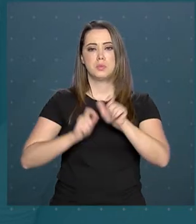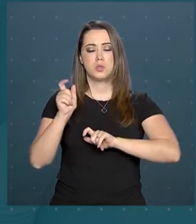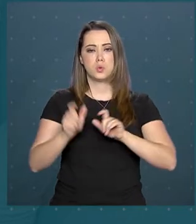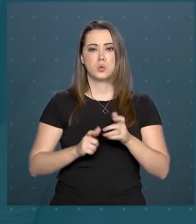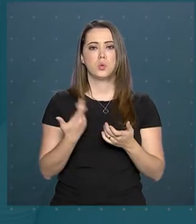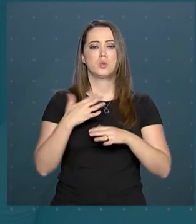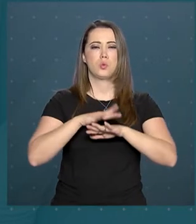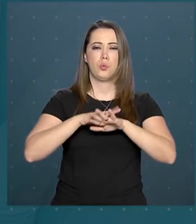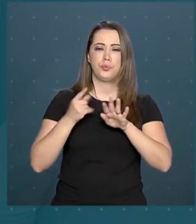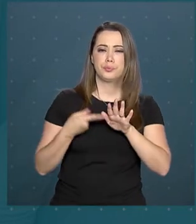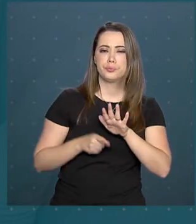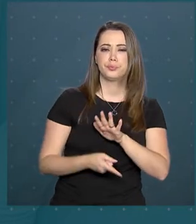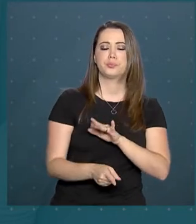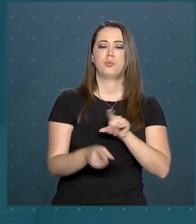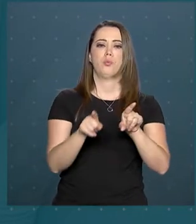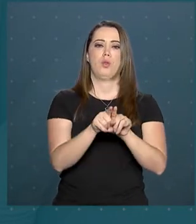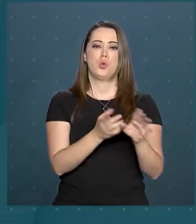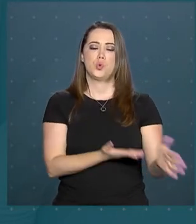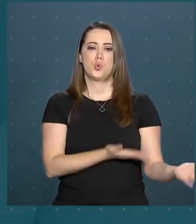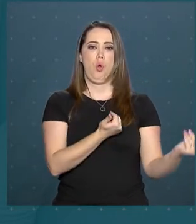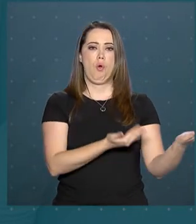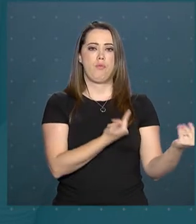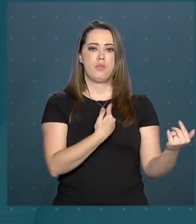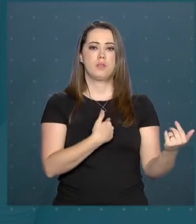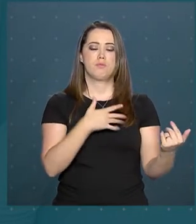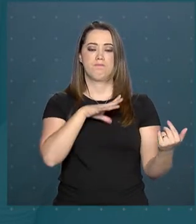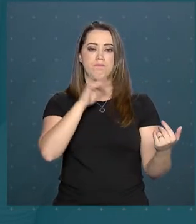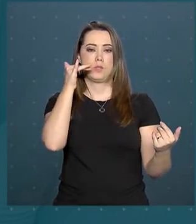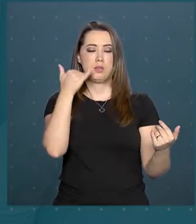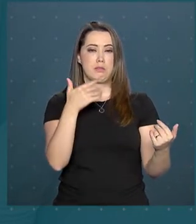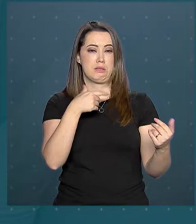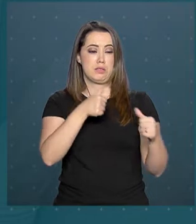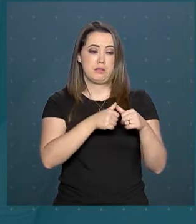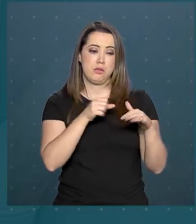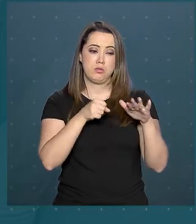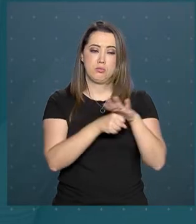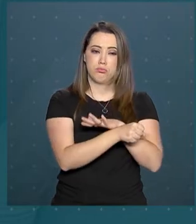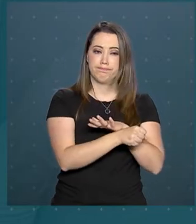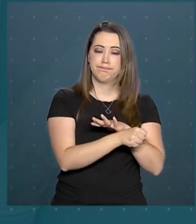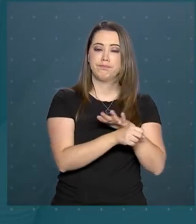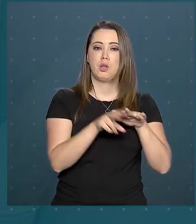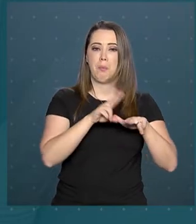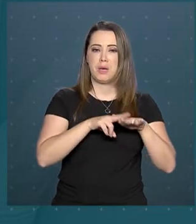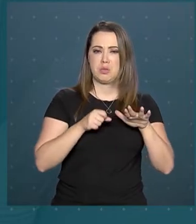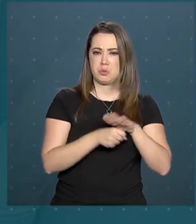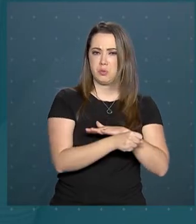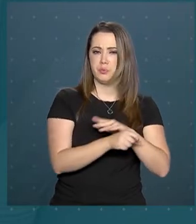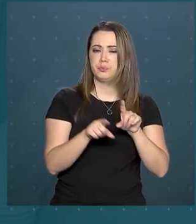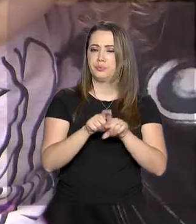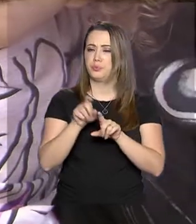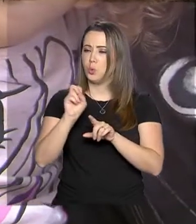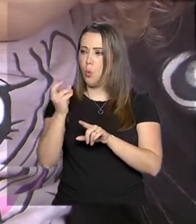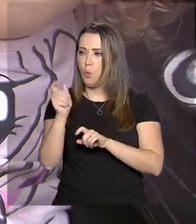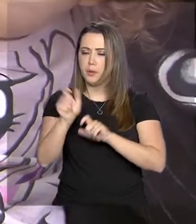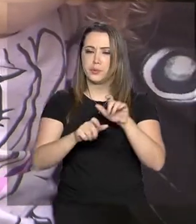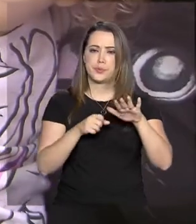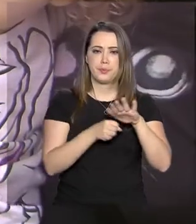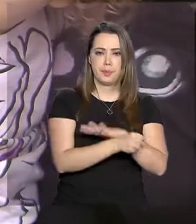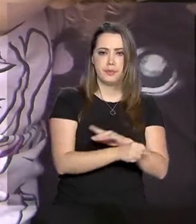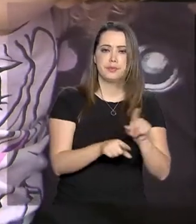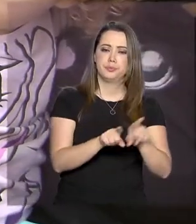com doenças crônicas, adolescentes que cumprem medidas socioeducativas e presidiários. A